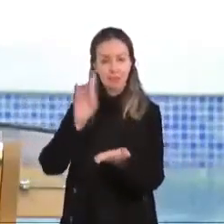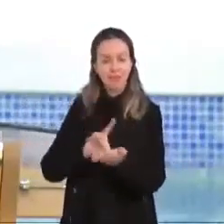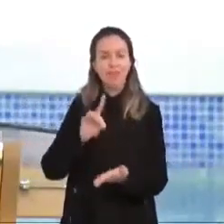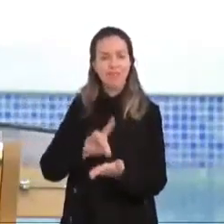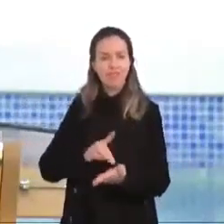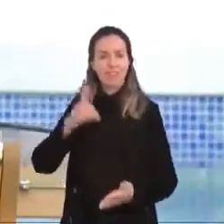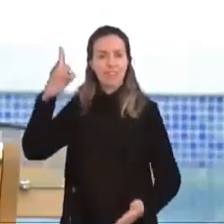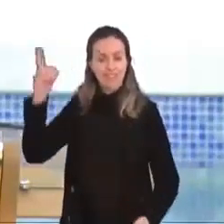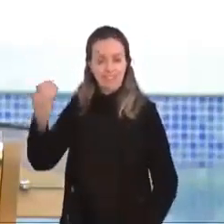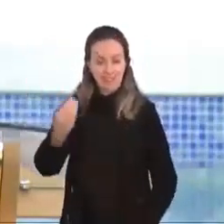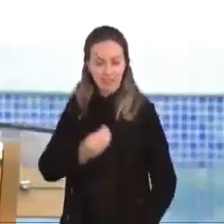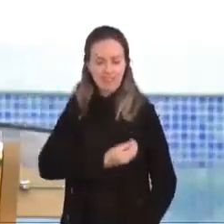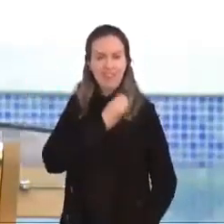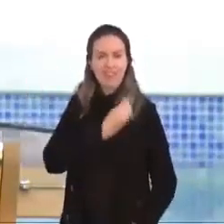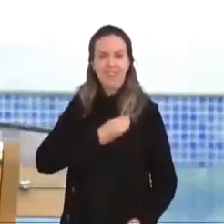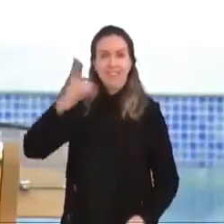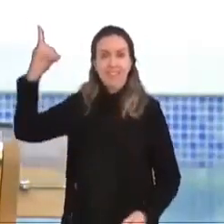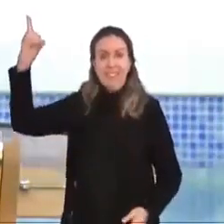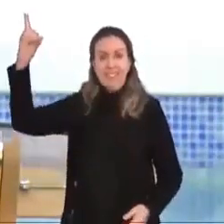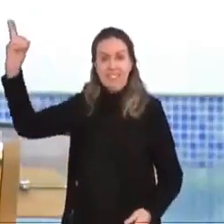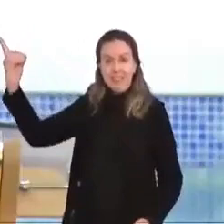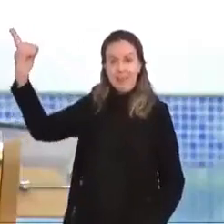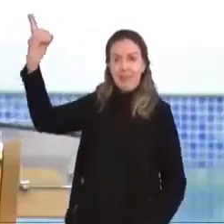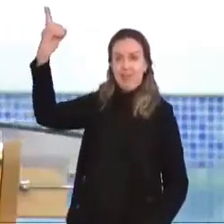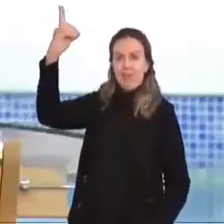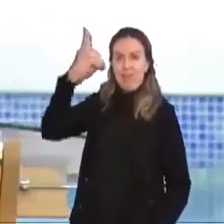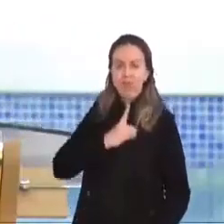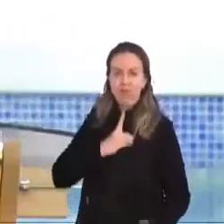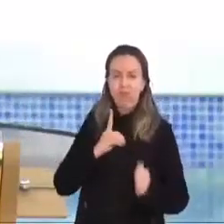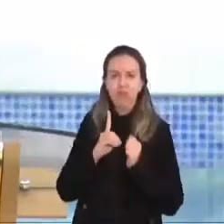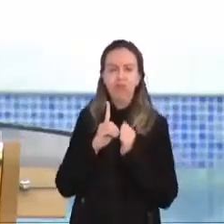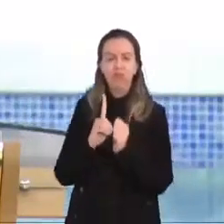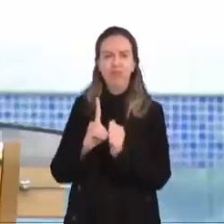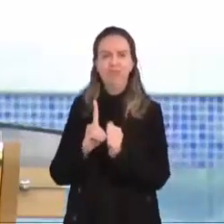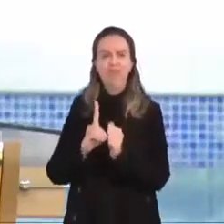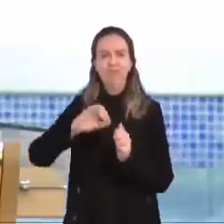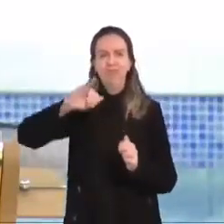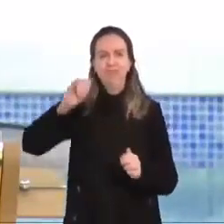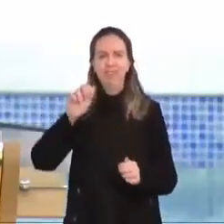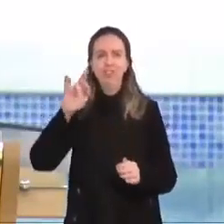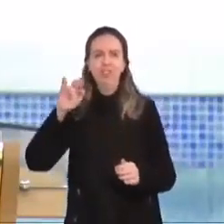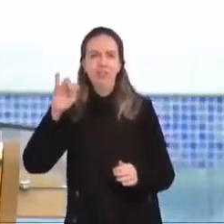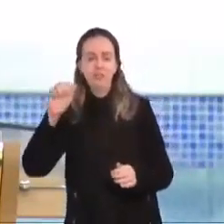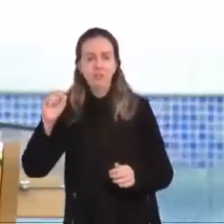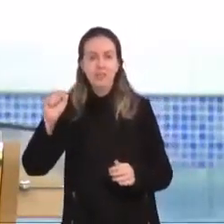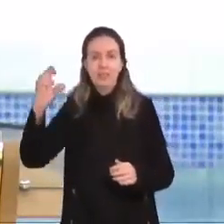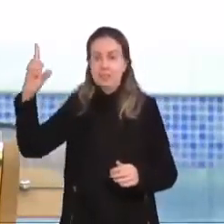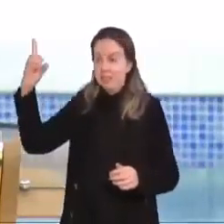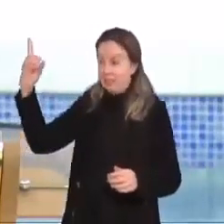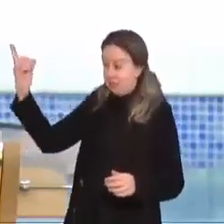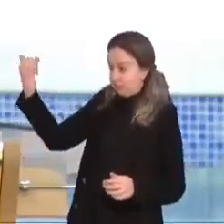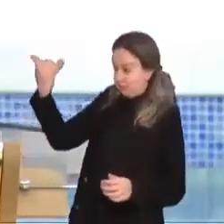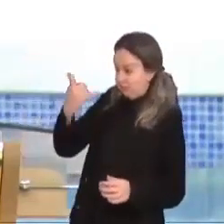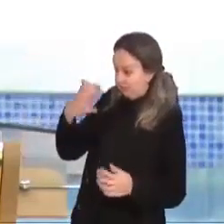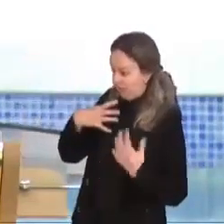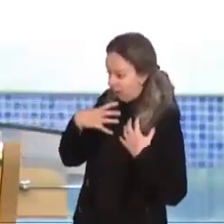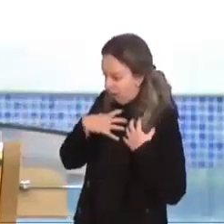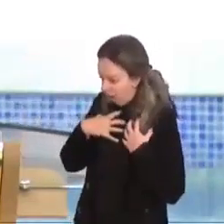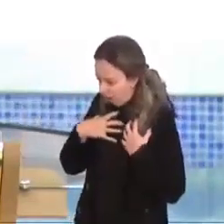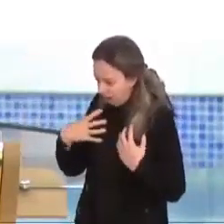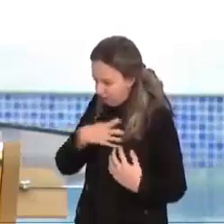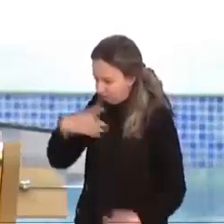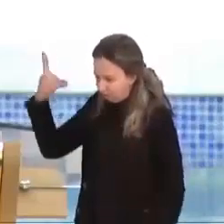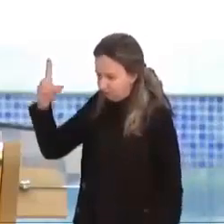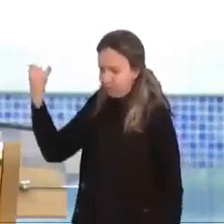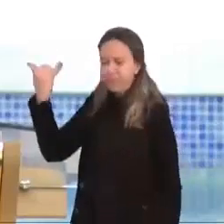próprio Deus o visitou. Ou seja, quando ele diz veio a mim a palavra do